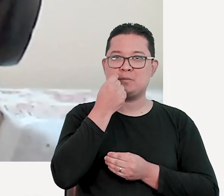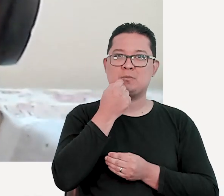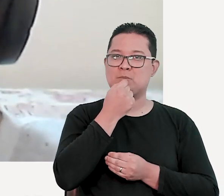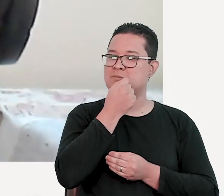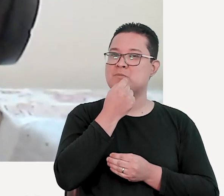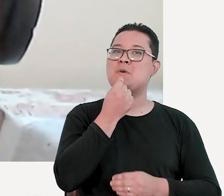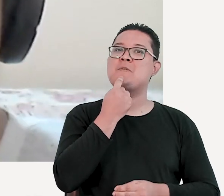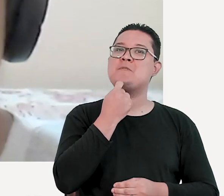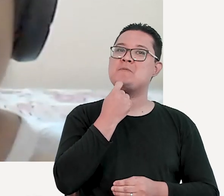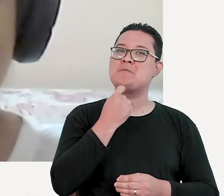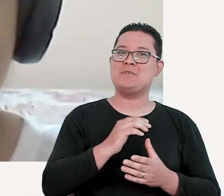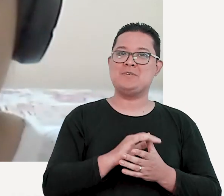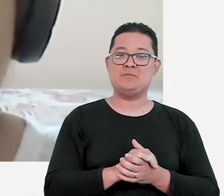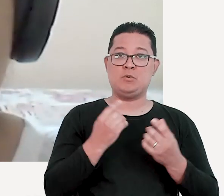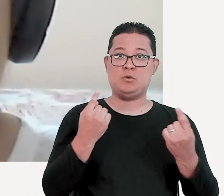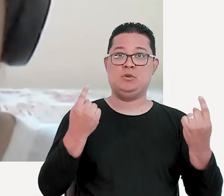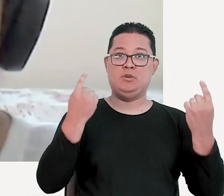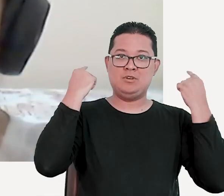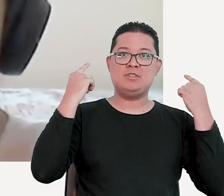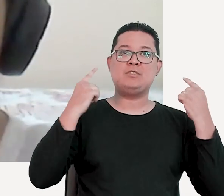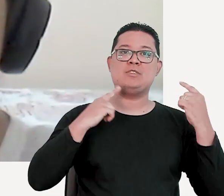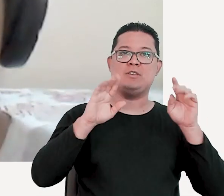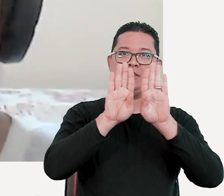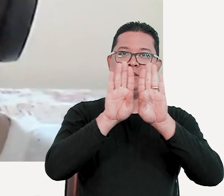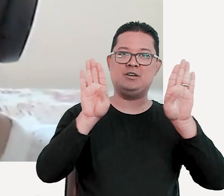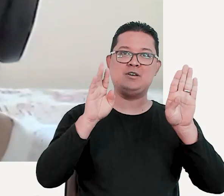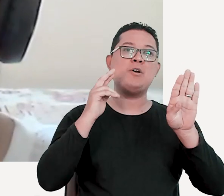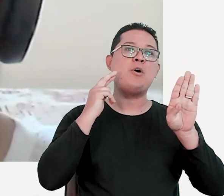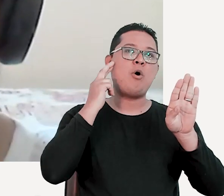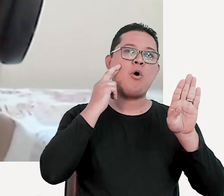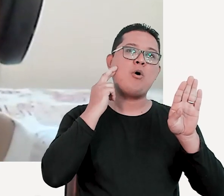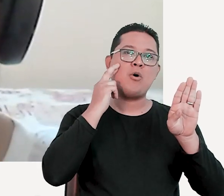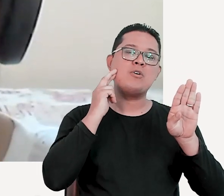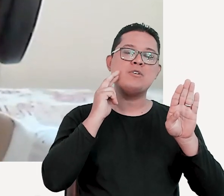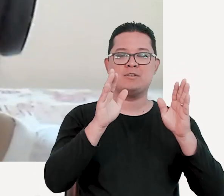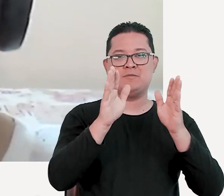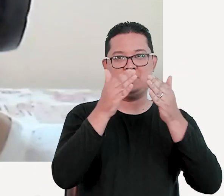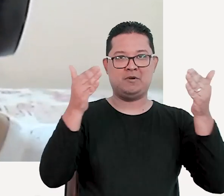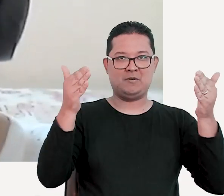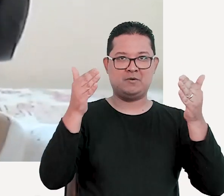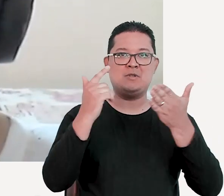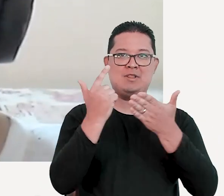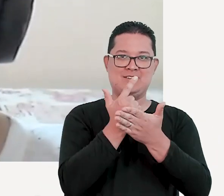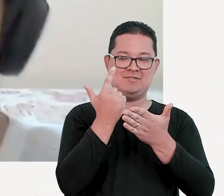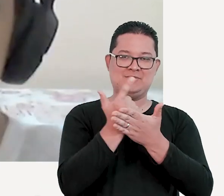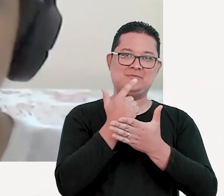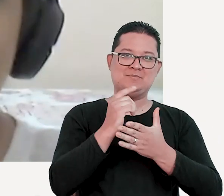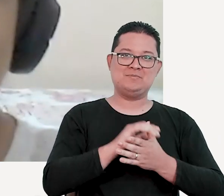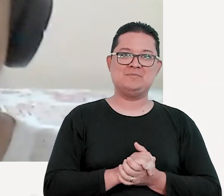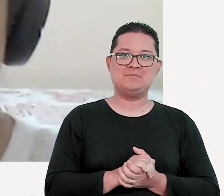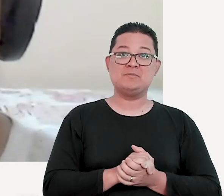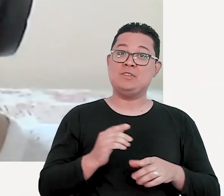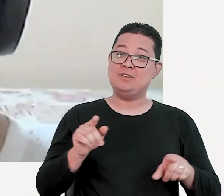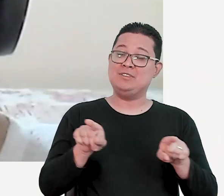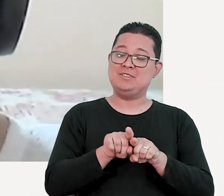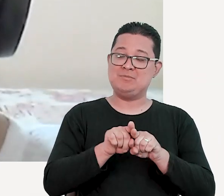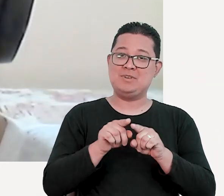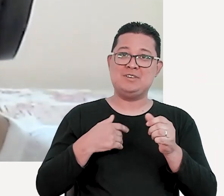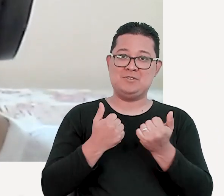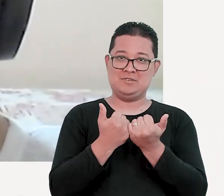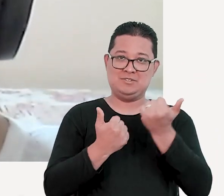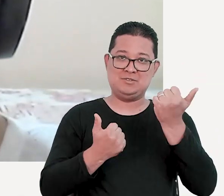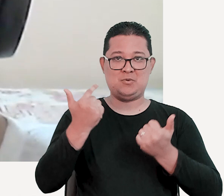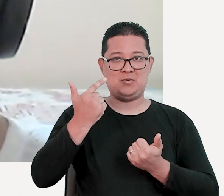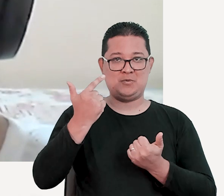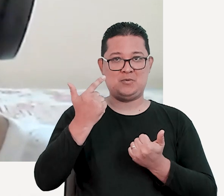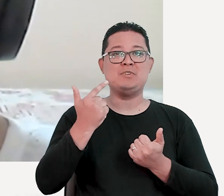vermelho. Ao meu fundo tem uma parede rosa e uma estante de livros. Sou também a outra fundadora,